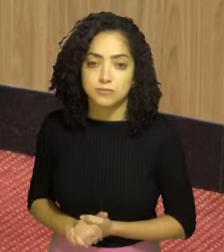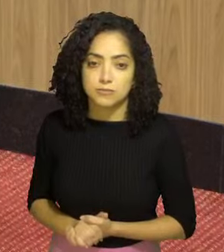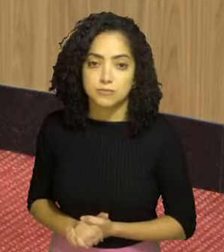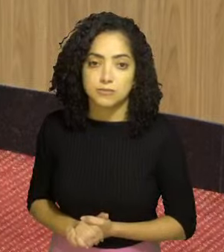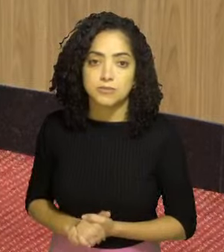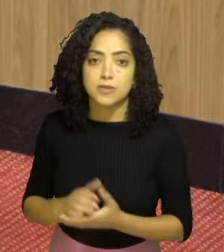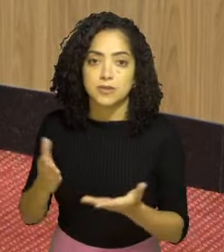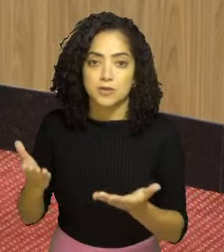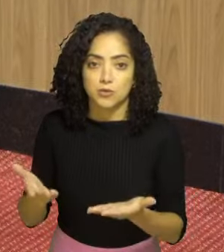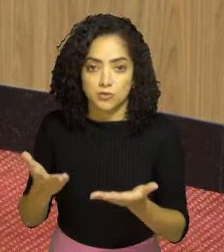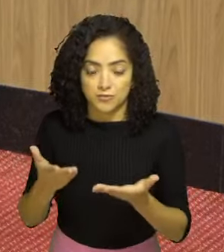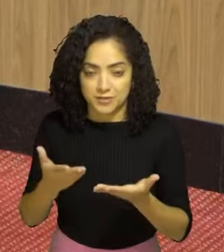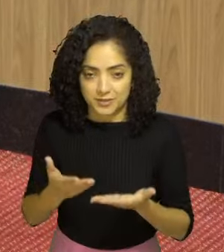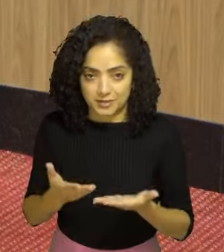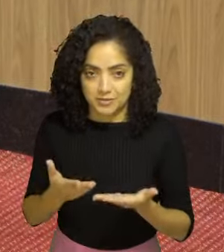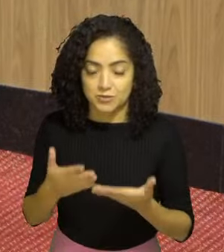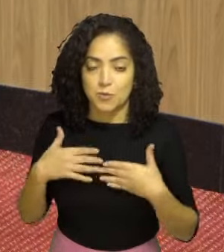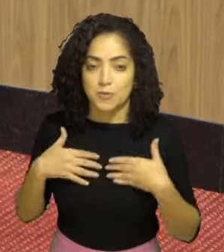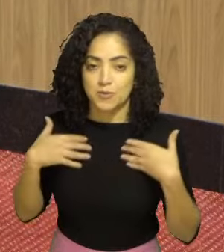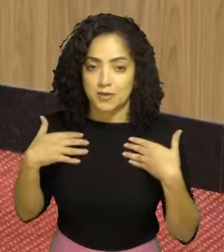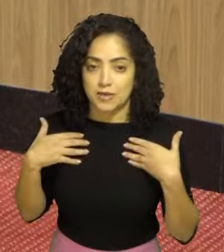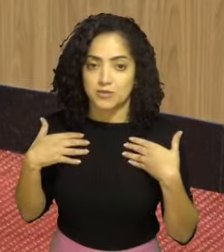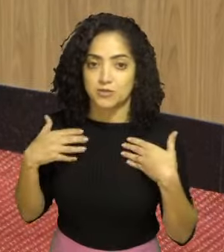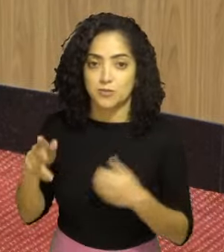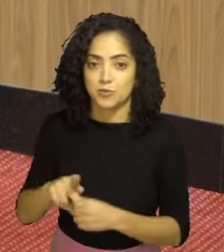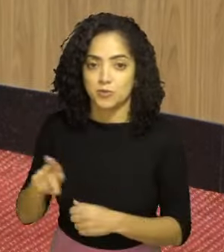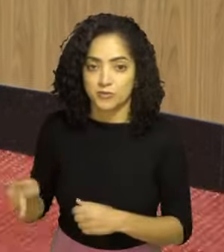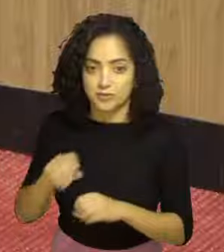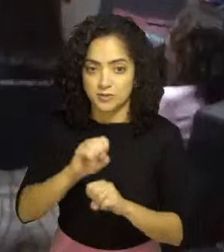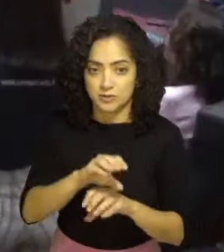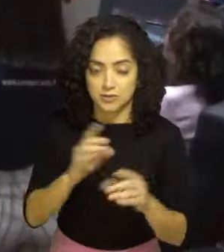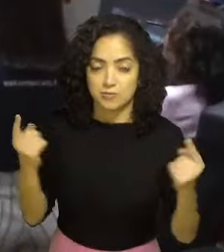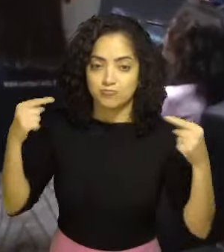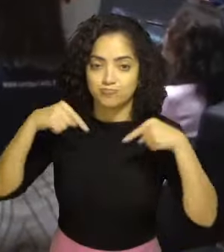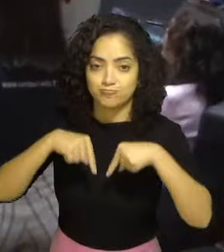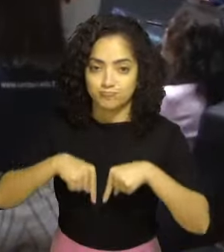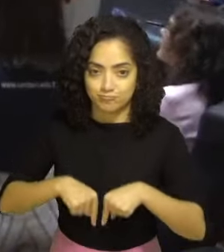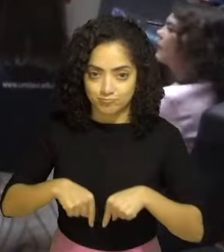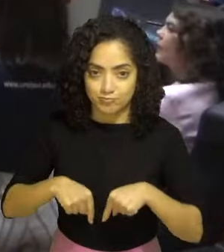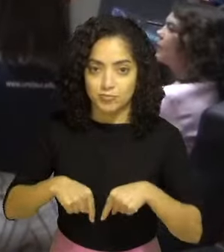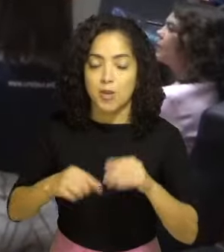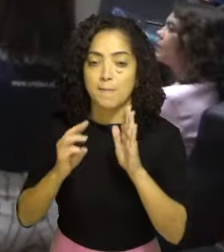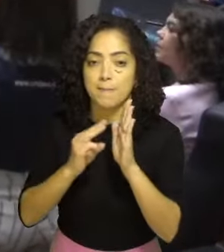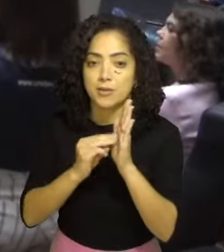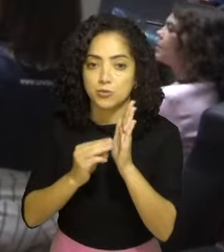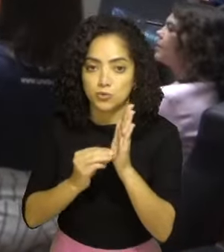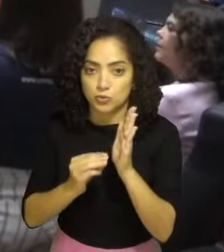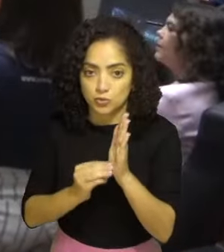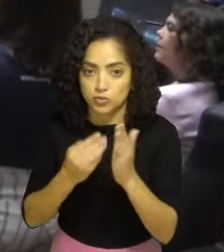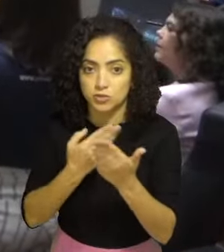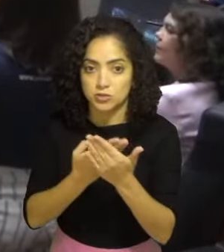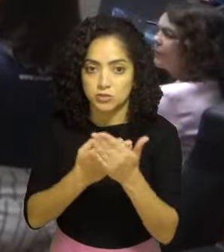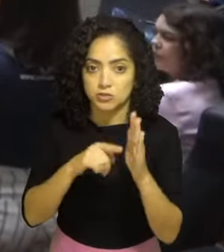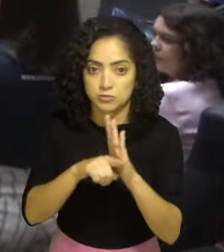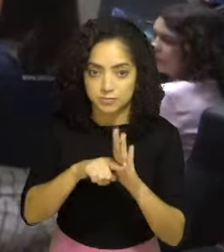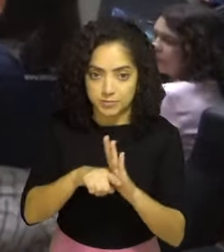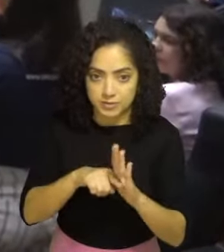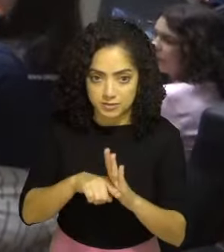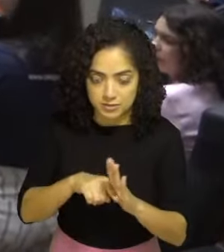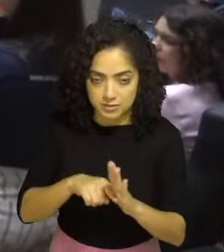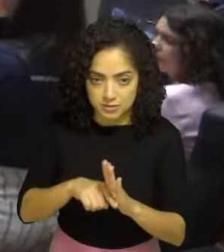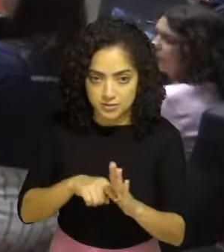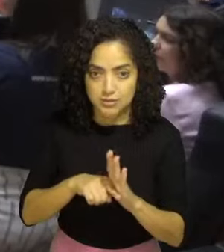Convidamos para receber a homenagem a professora no ensino da Antropologia, Metodologia de Pesquisa e Cybercultura,